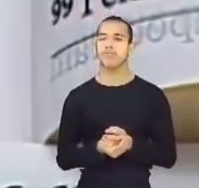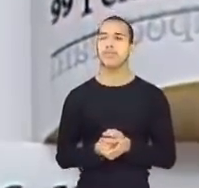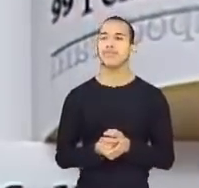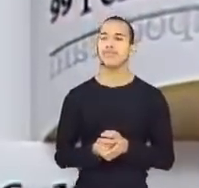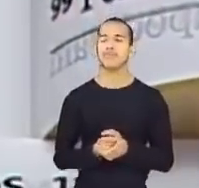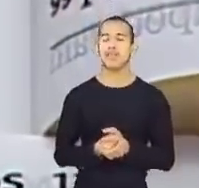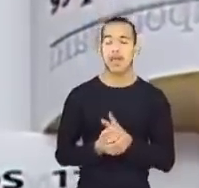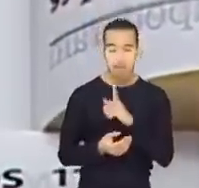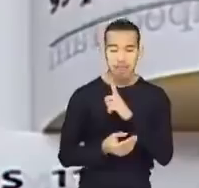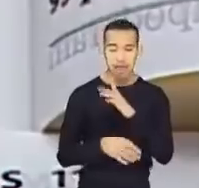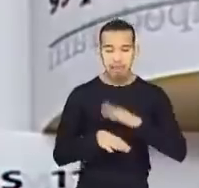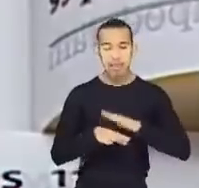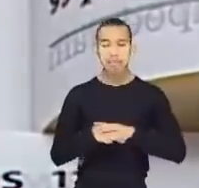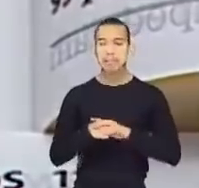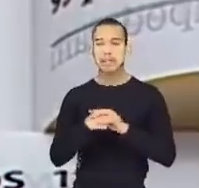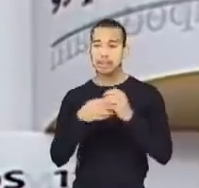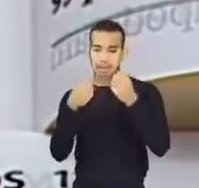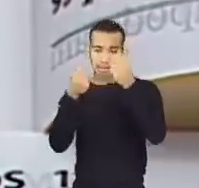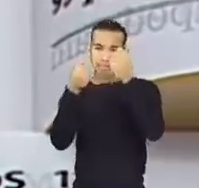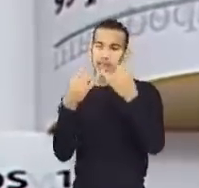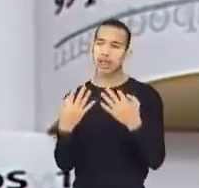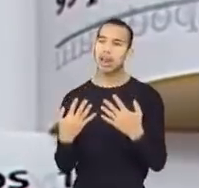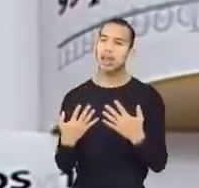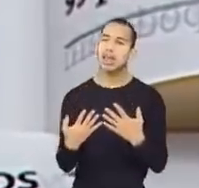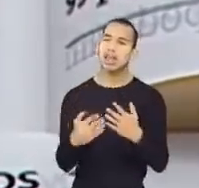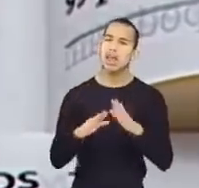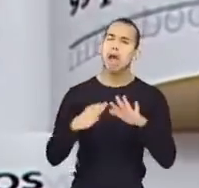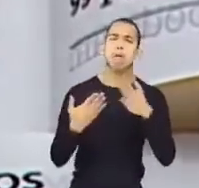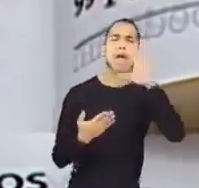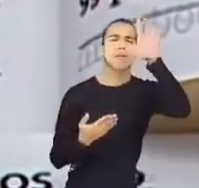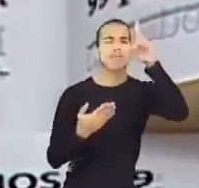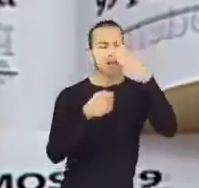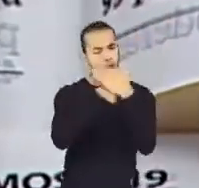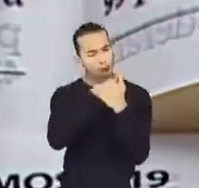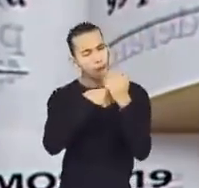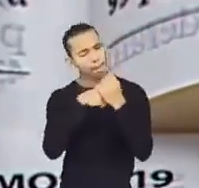Entretanto, dizia: quando me consolarás tu?